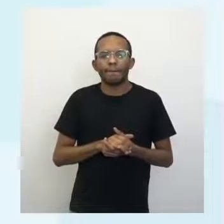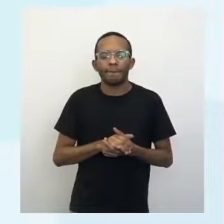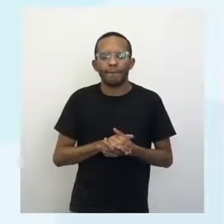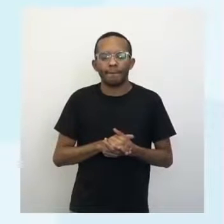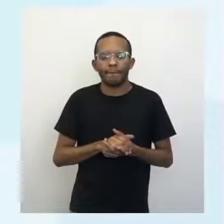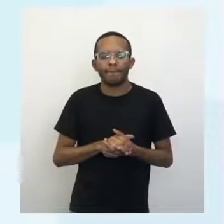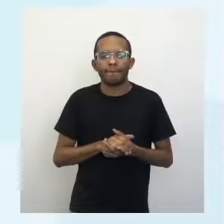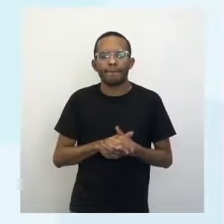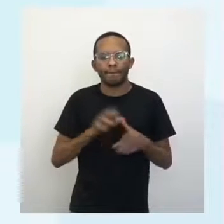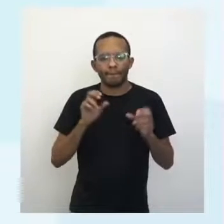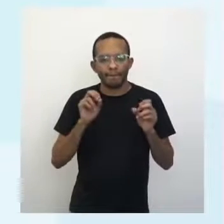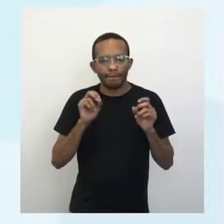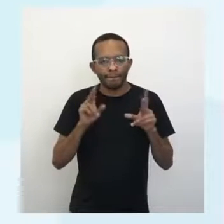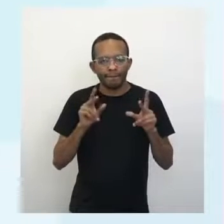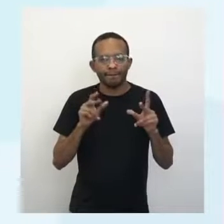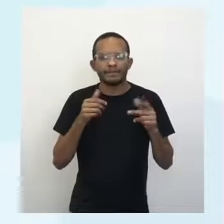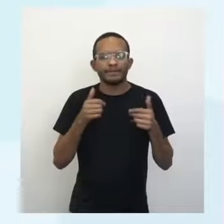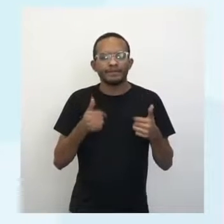Muito bem.